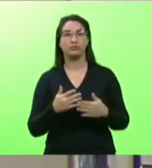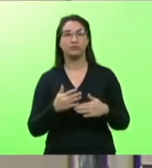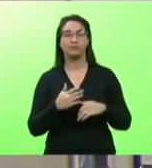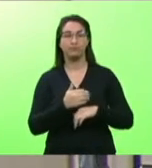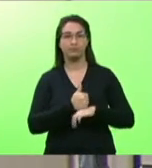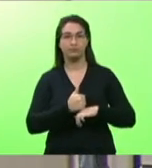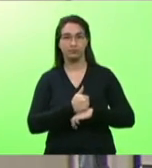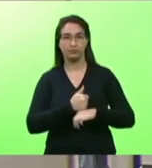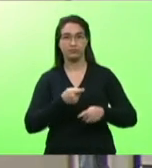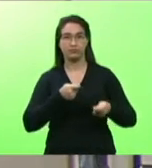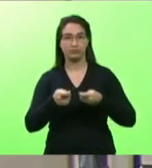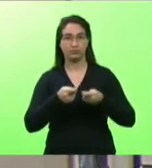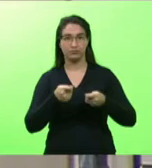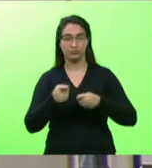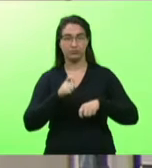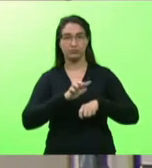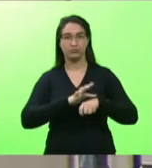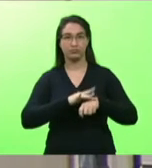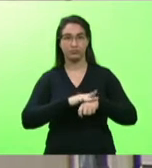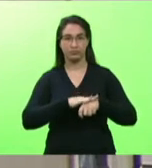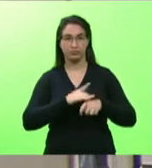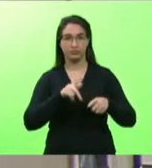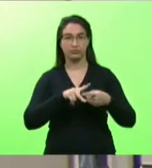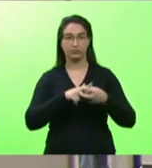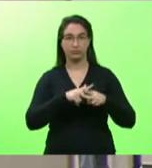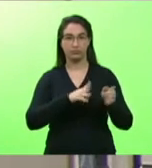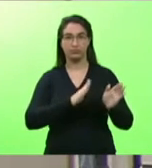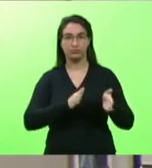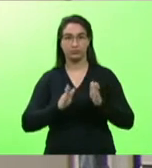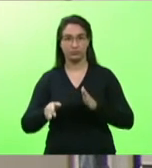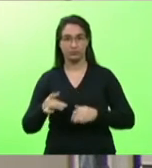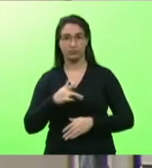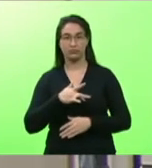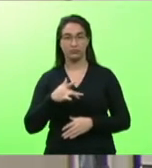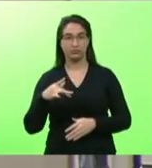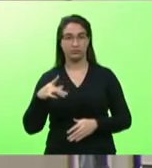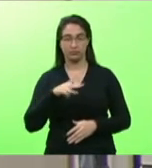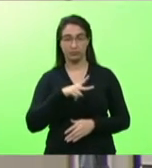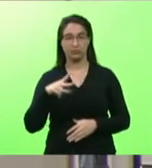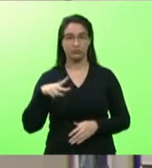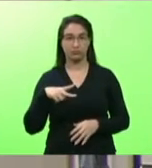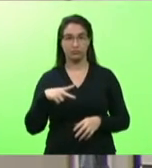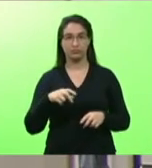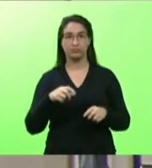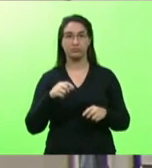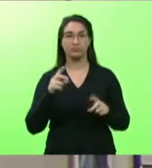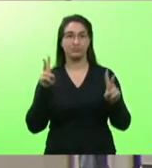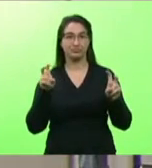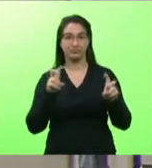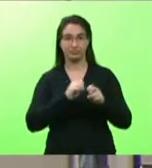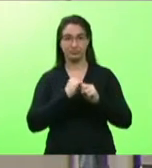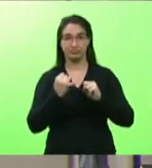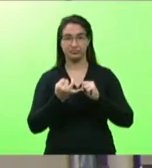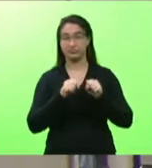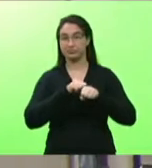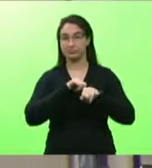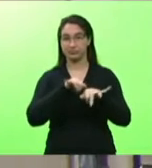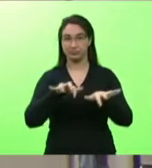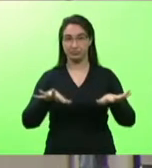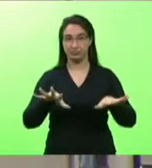de doenças e manutenção da ordem pública em casos de epidemia pandemia ou surto provocados por doenças